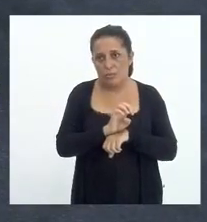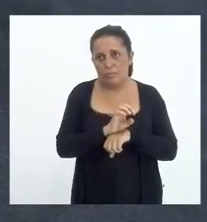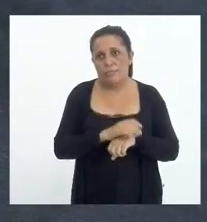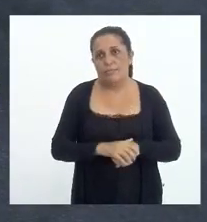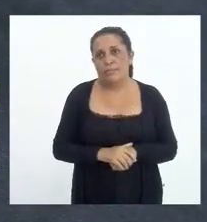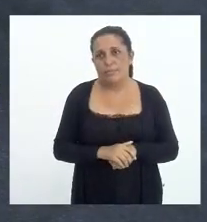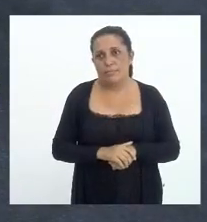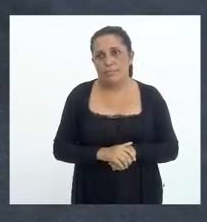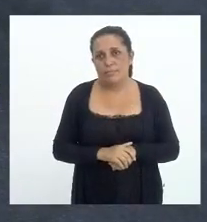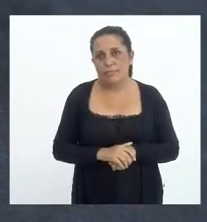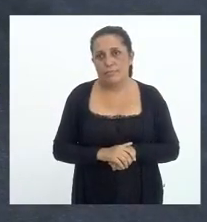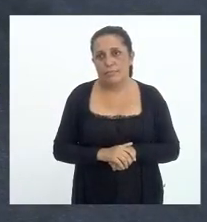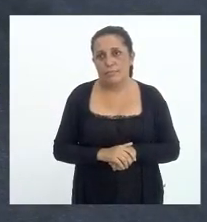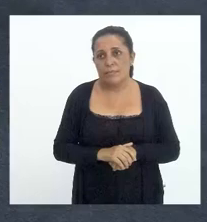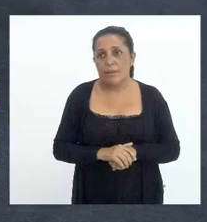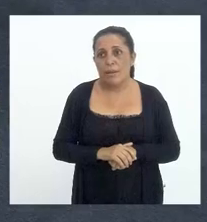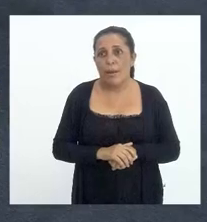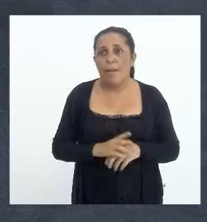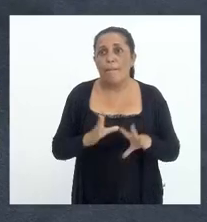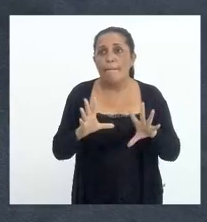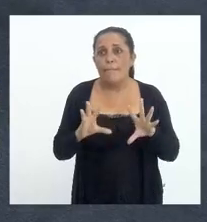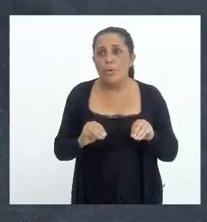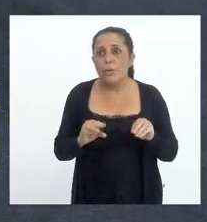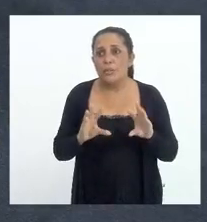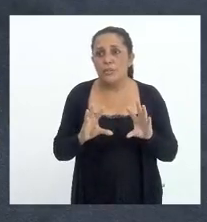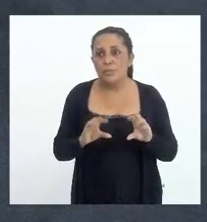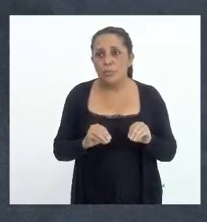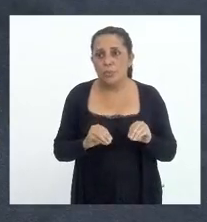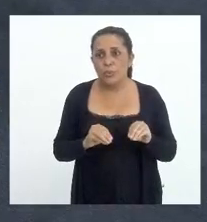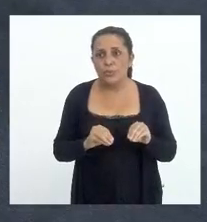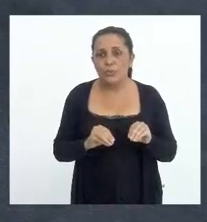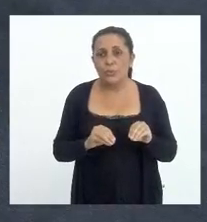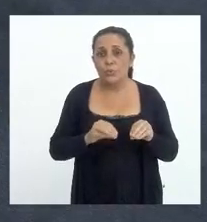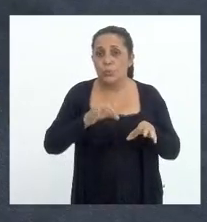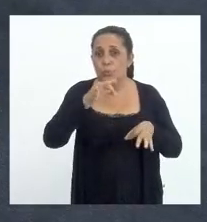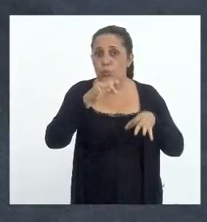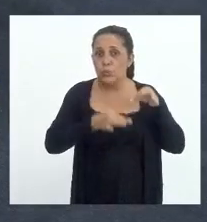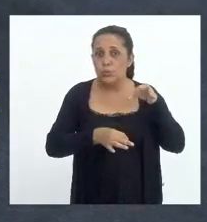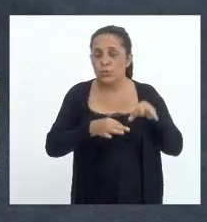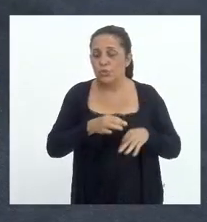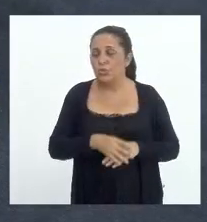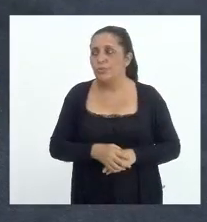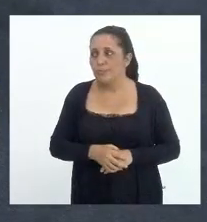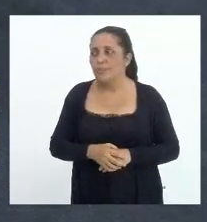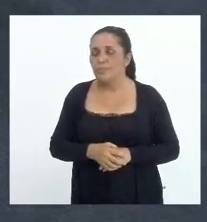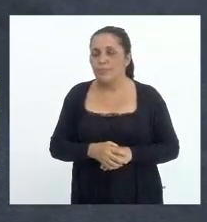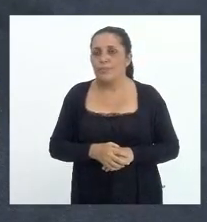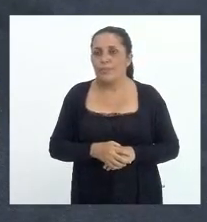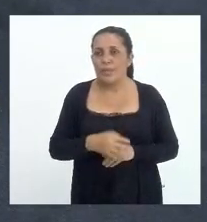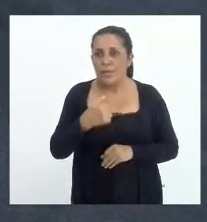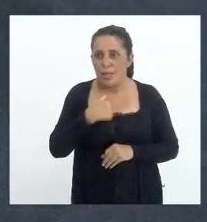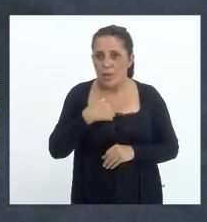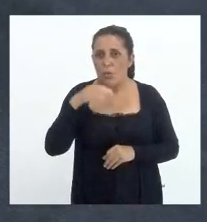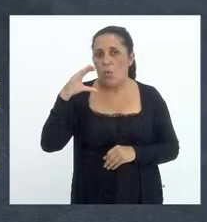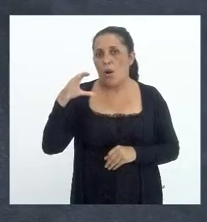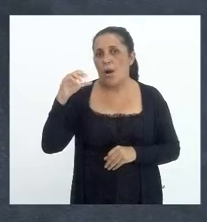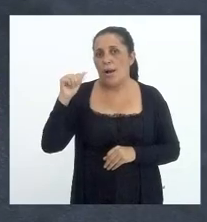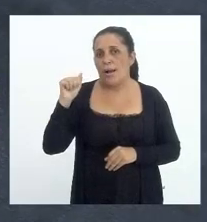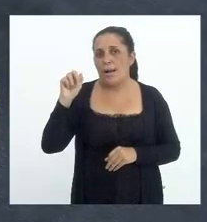Extinção de muitos e muitos e muitos direitos. Olha só, eu, Carlos